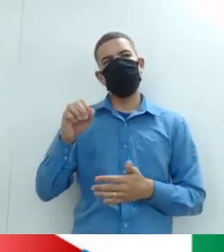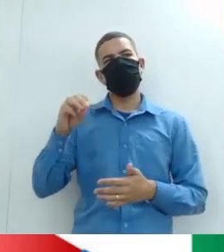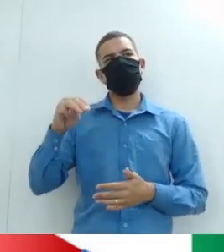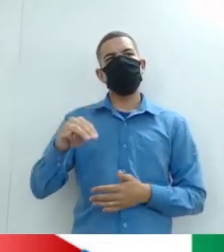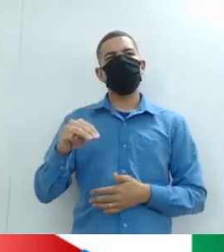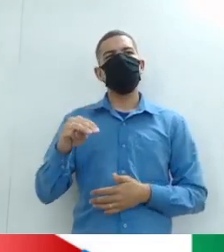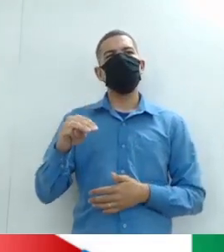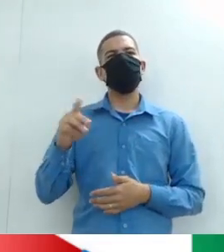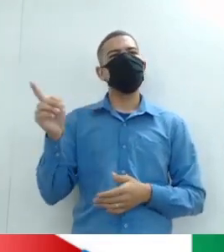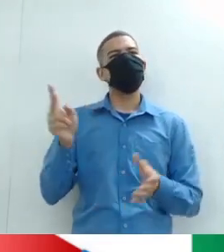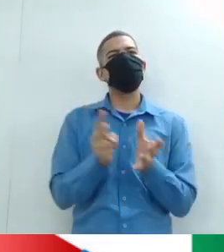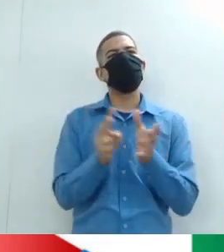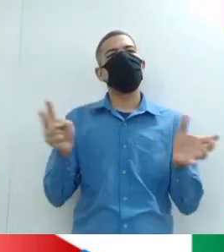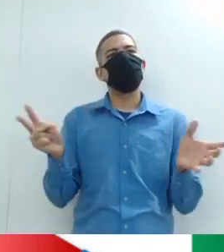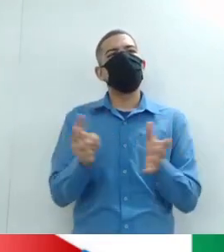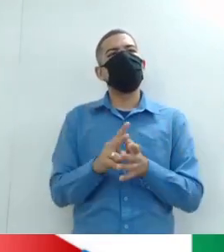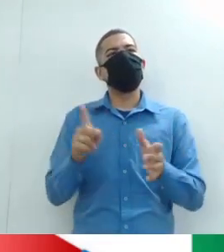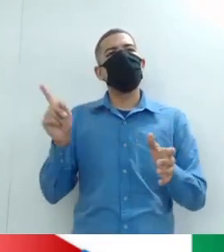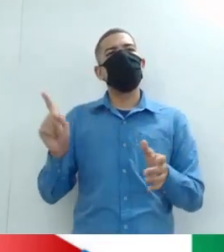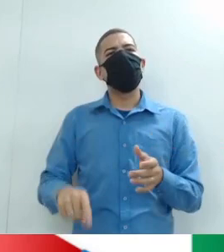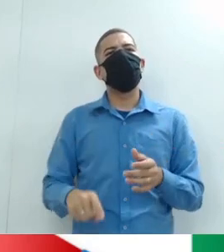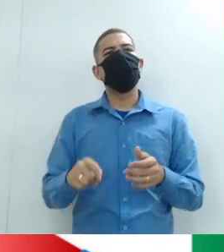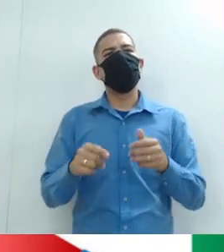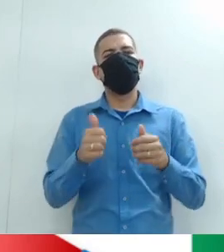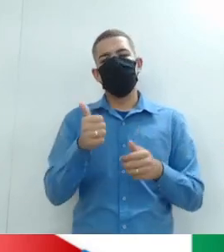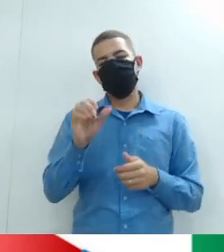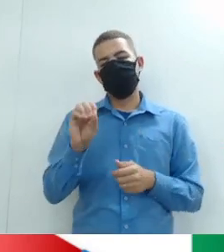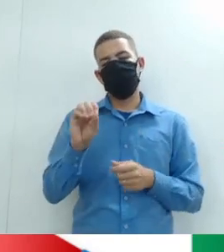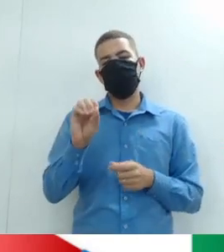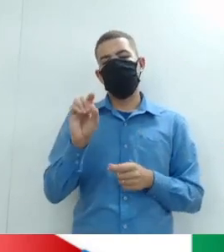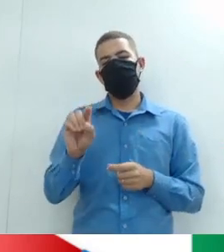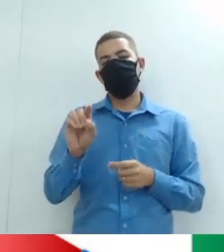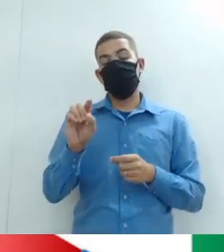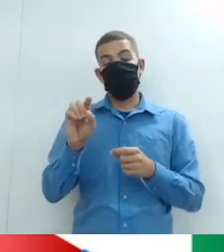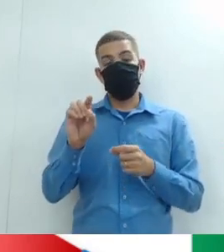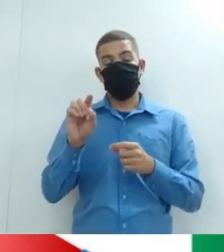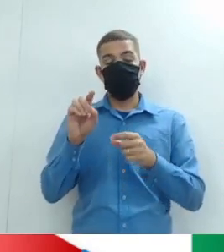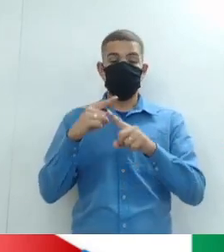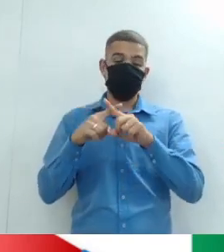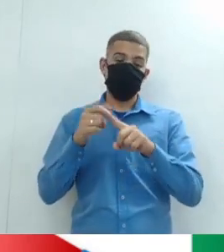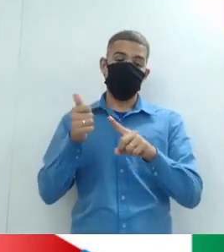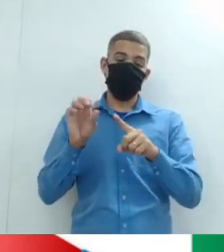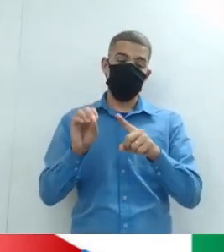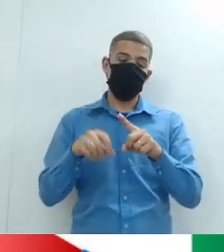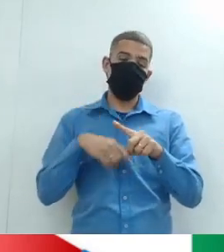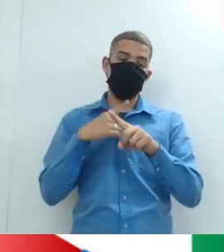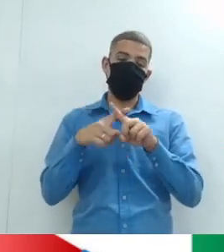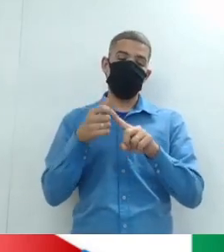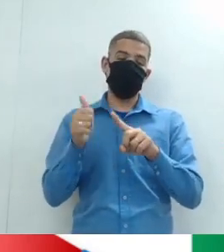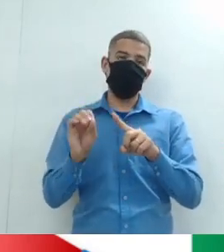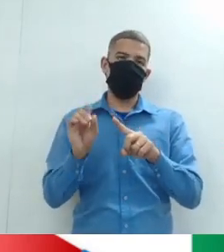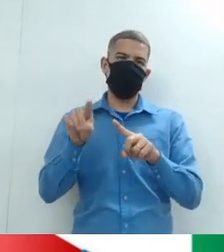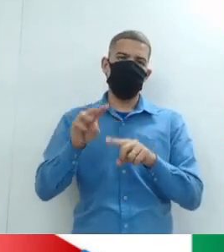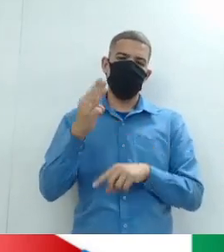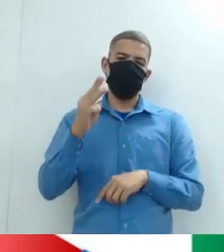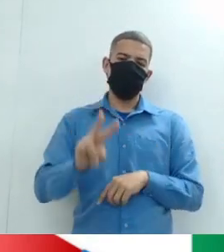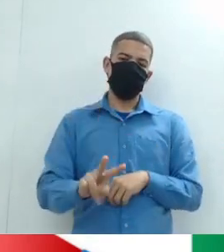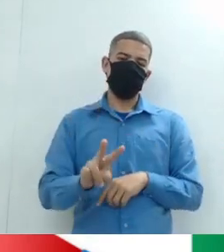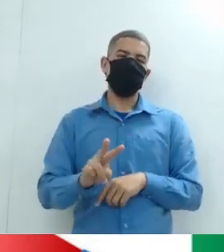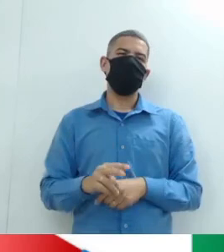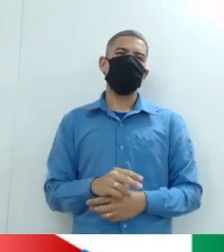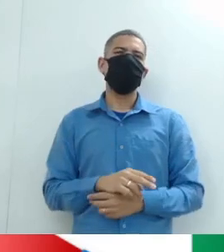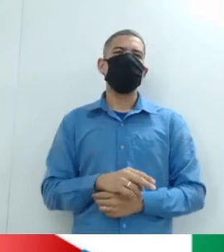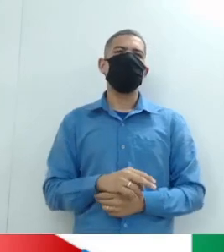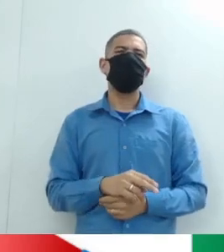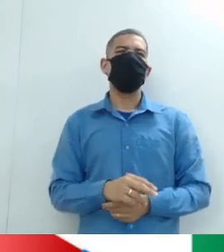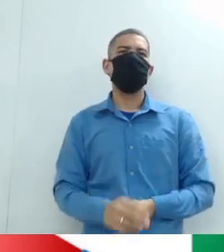o seu volume é 10 vezes 10 vezes 10. Por que 3 vezes, professor? Muito simples.